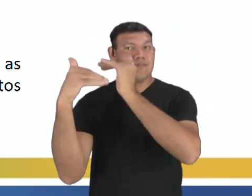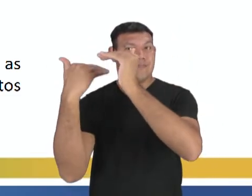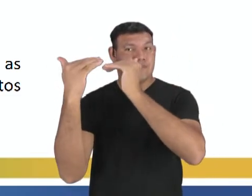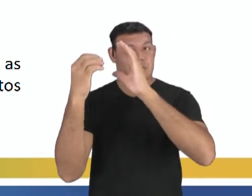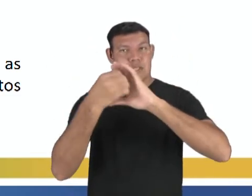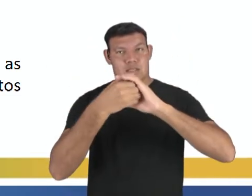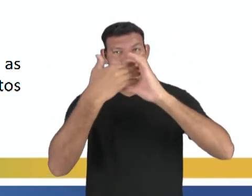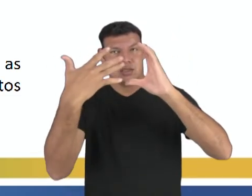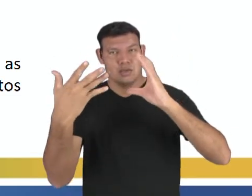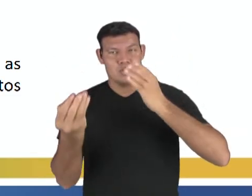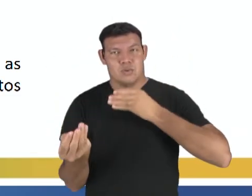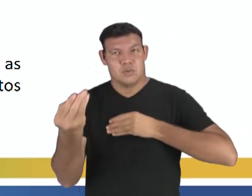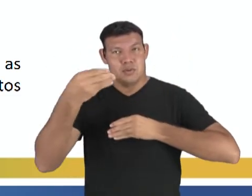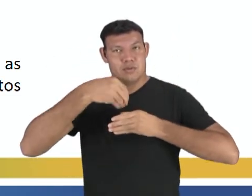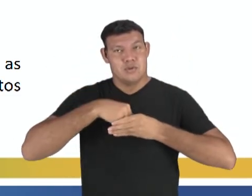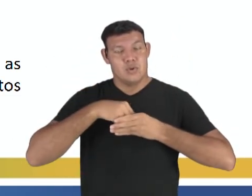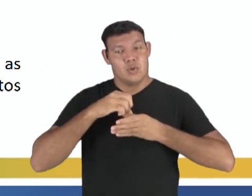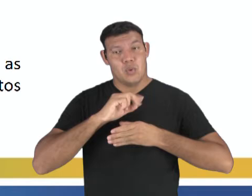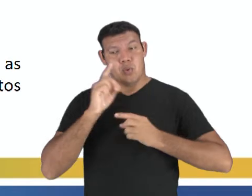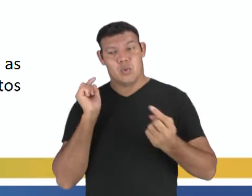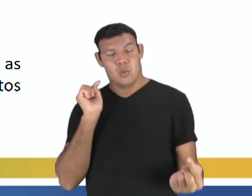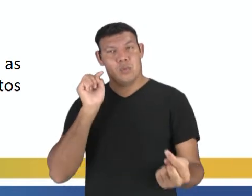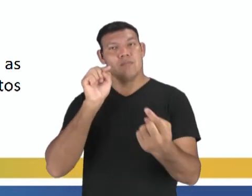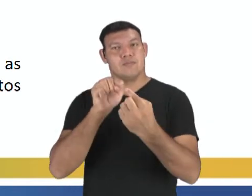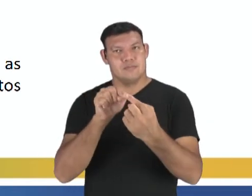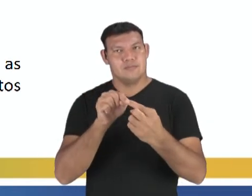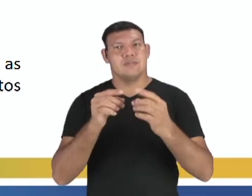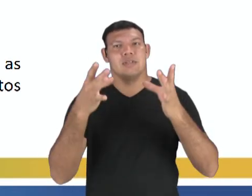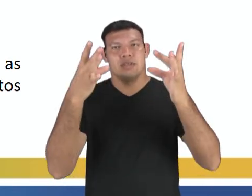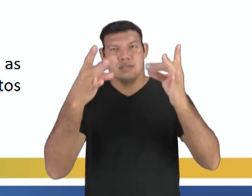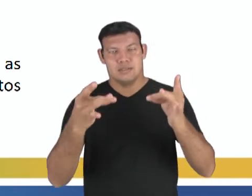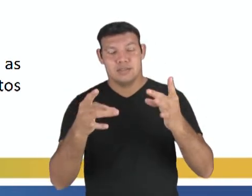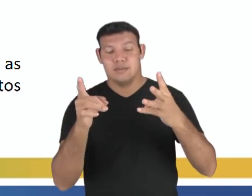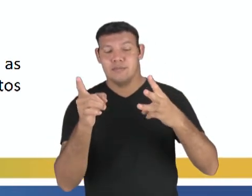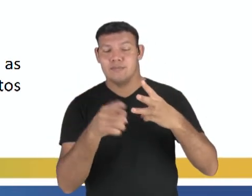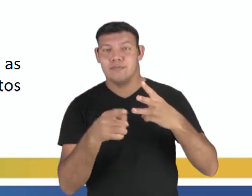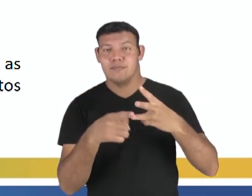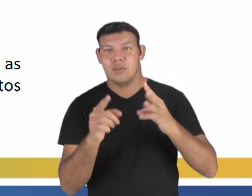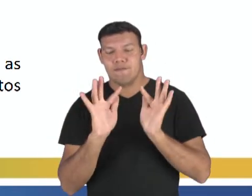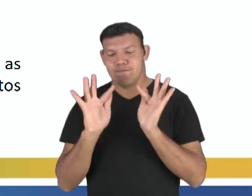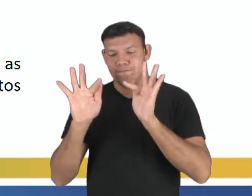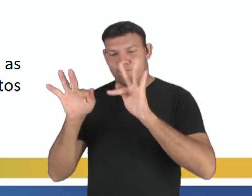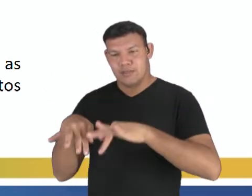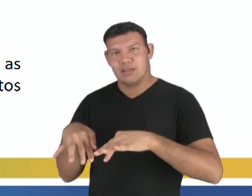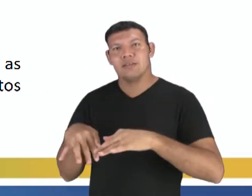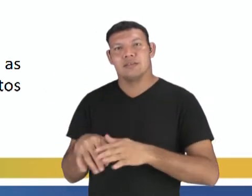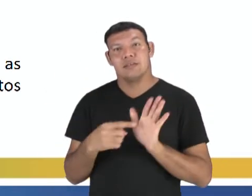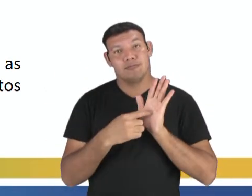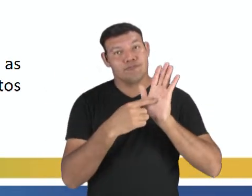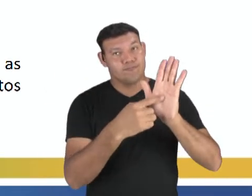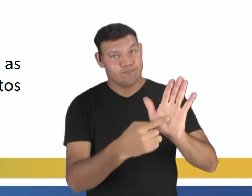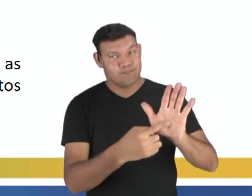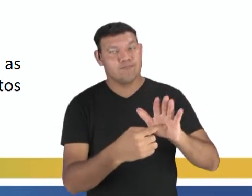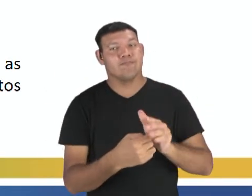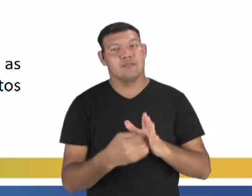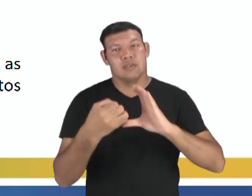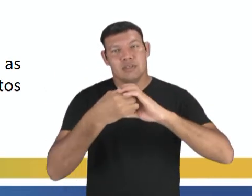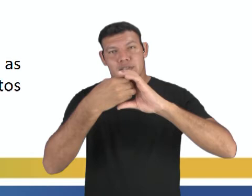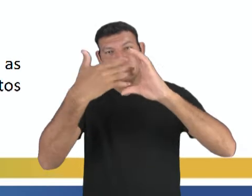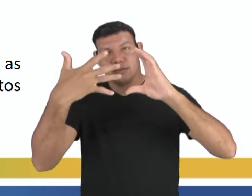caracterização subjetiva ou objetiva da descrição. E conclusão, finalização da apresentação